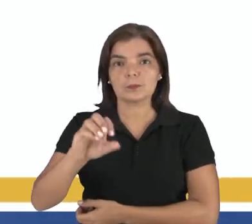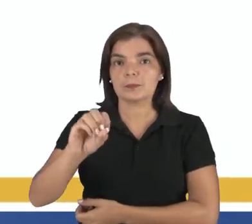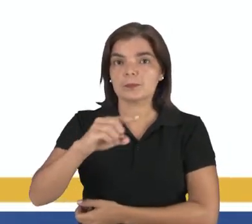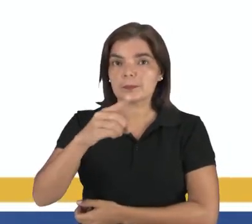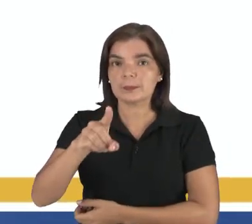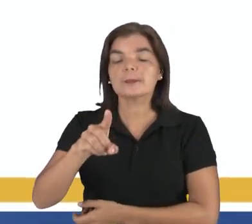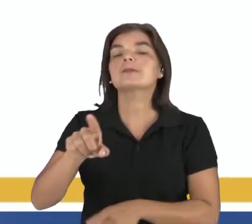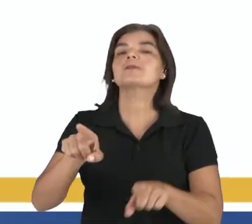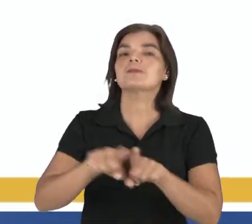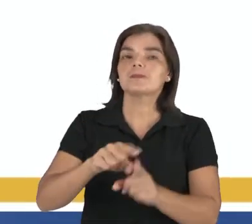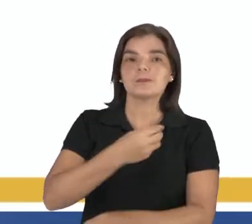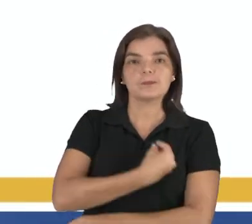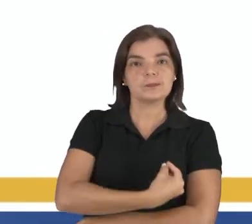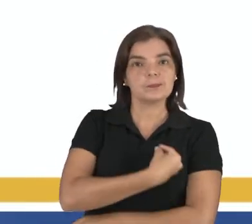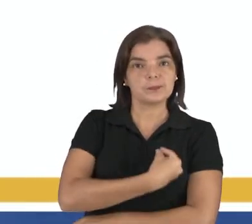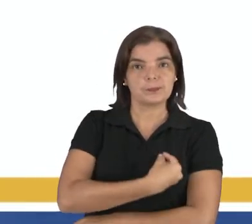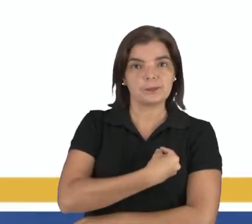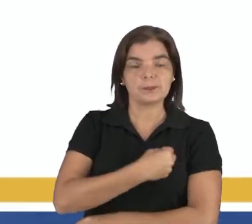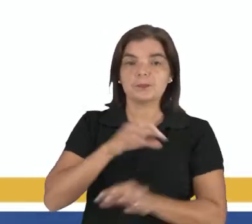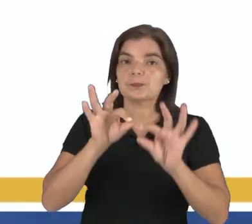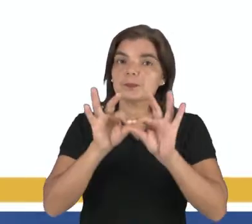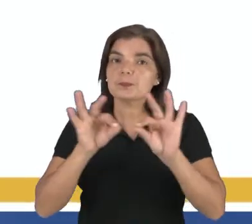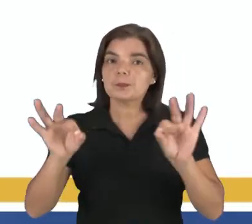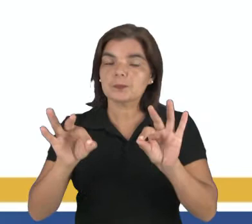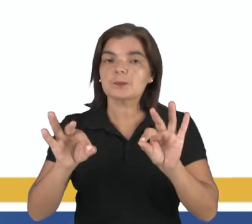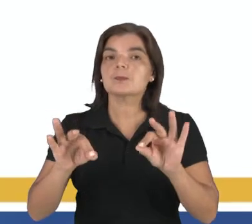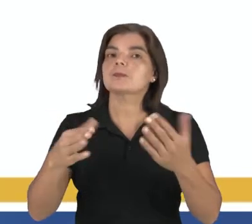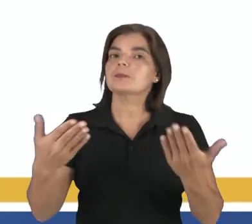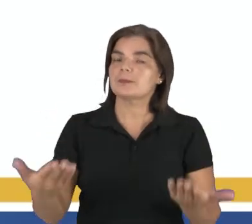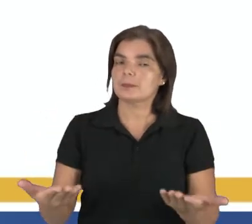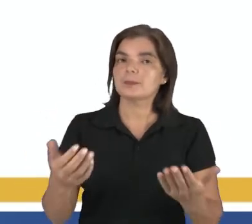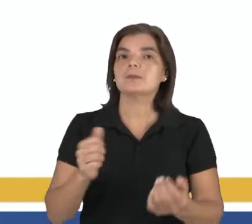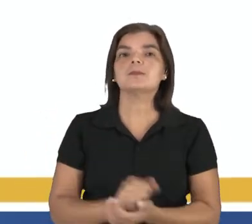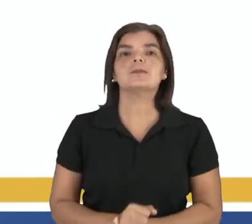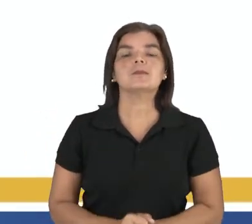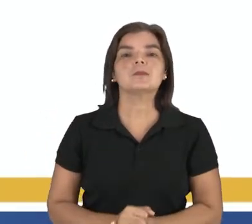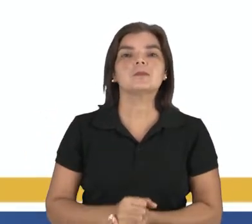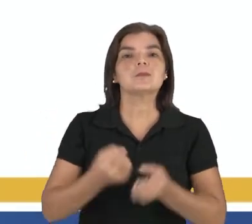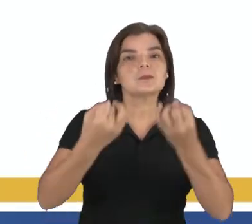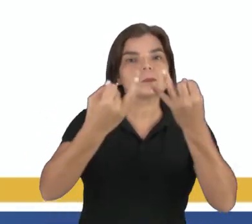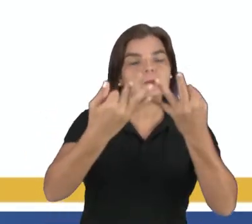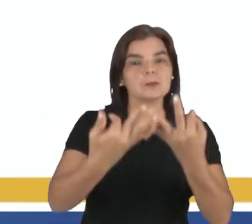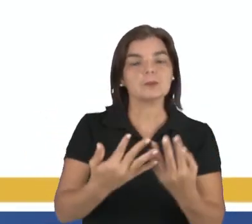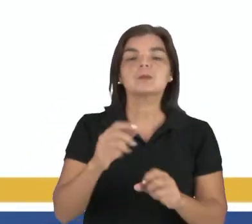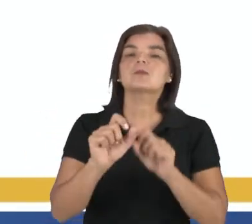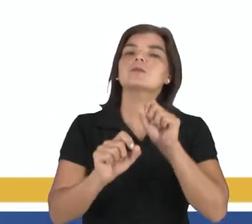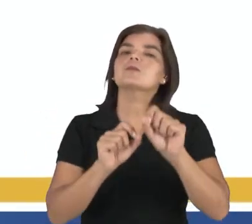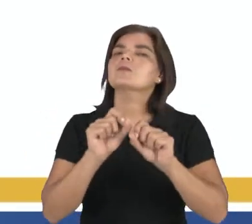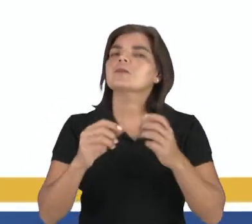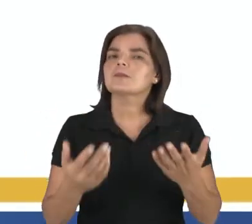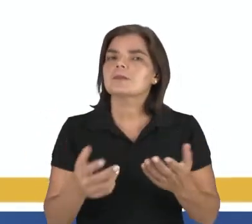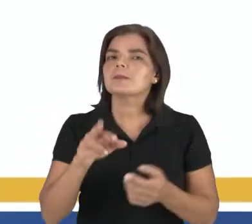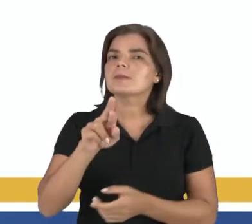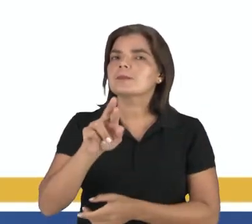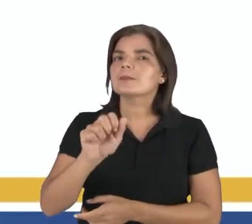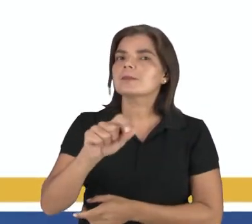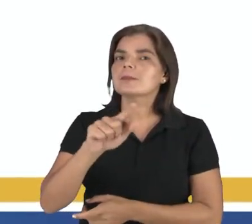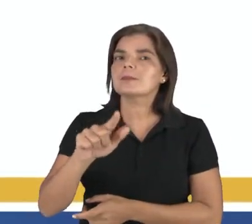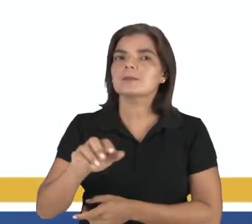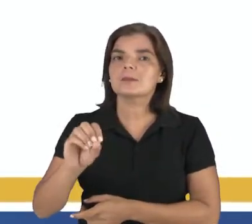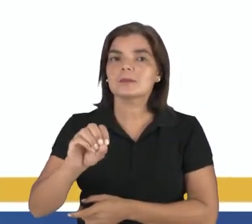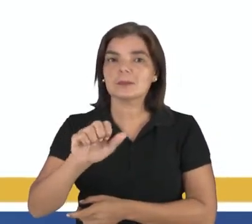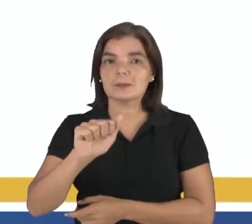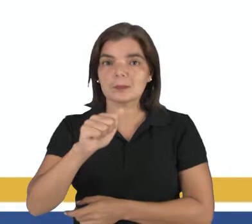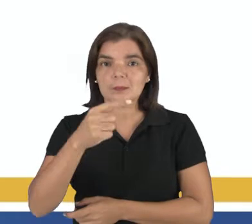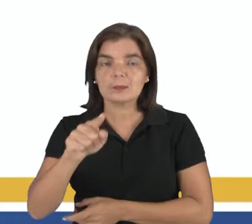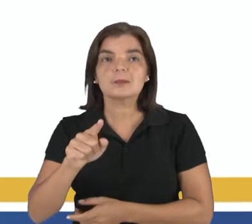que existe entre as suas medidas. Então, para isso, nós vamos conceituar o que é razão.